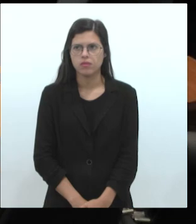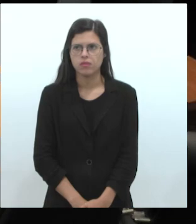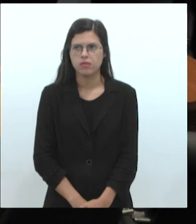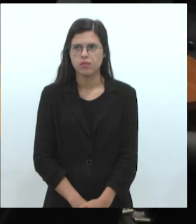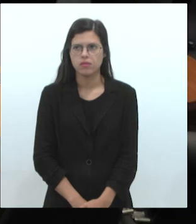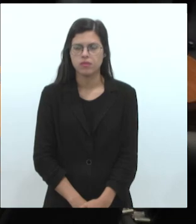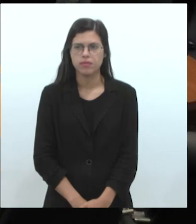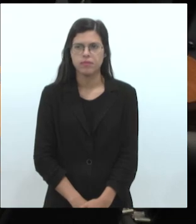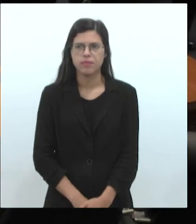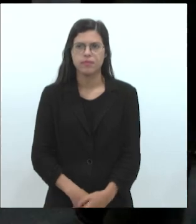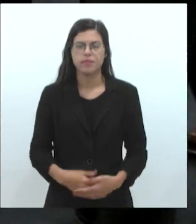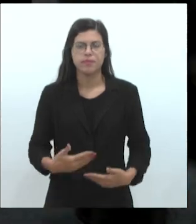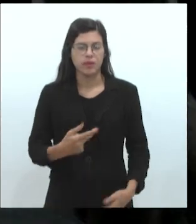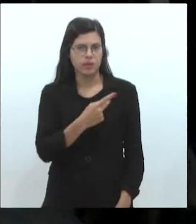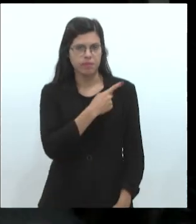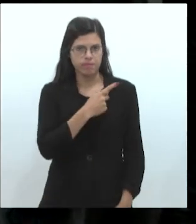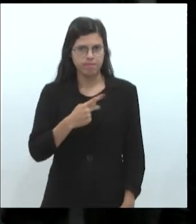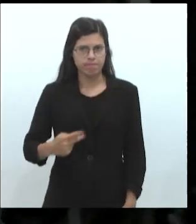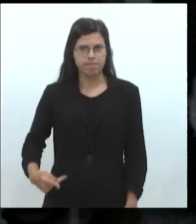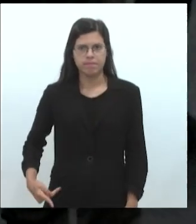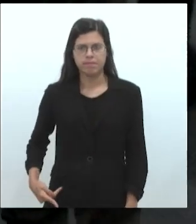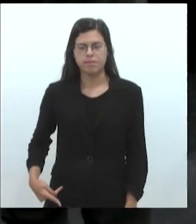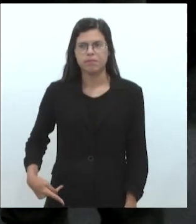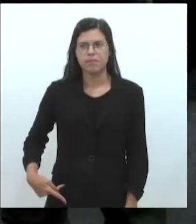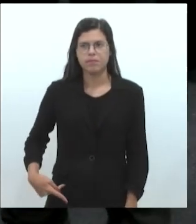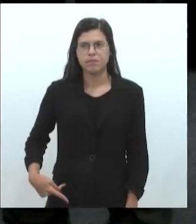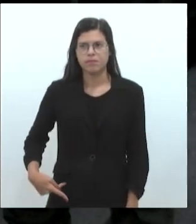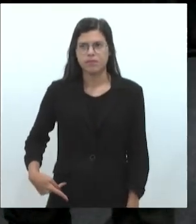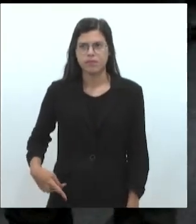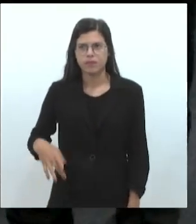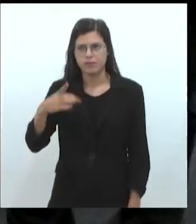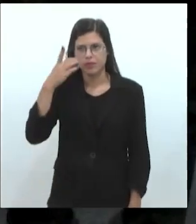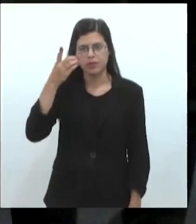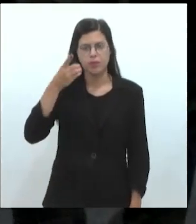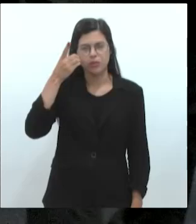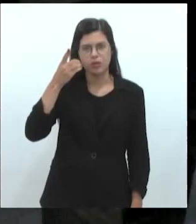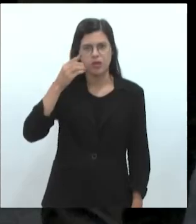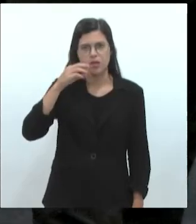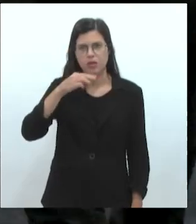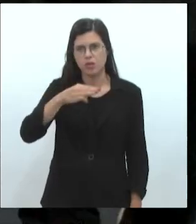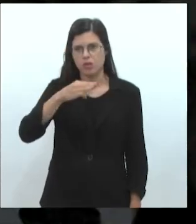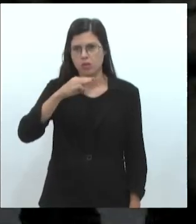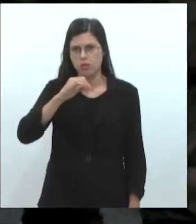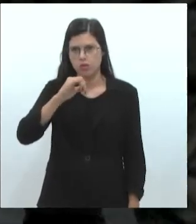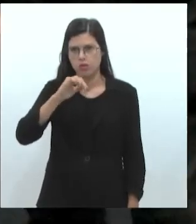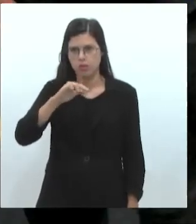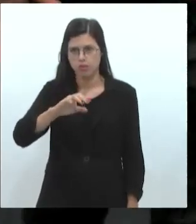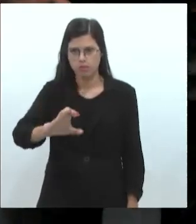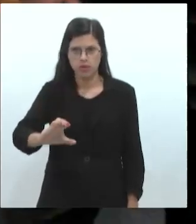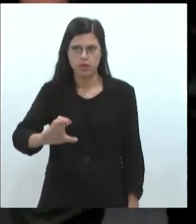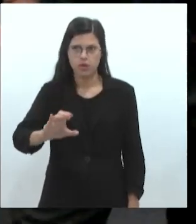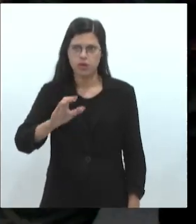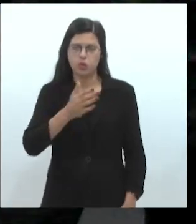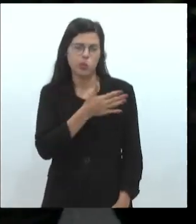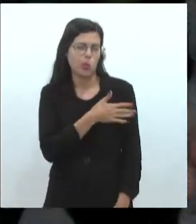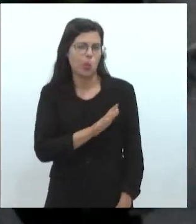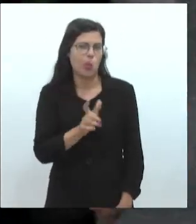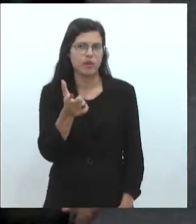Senhora presidente, apesar do deputado Carlos Mink não gostar do